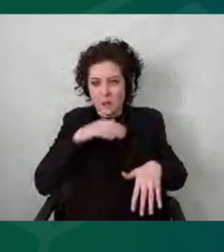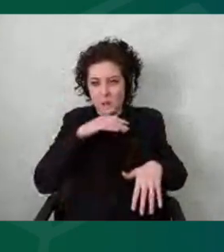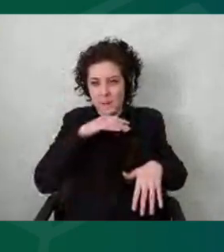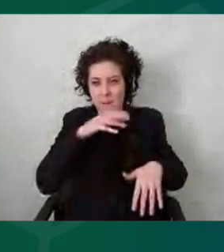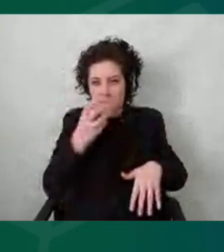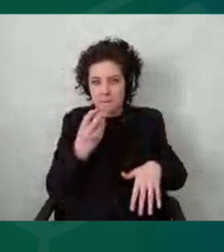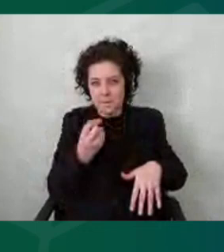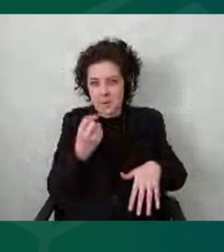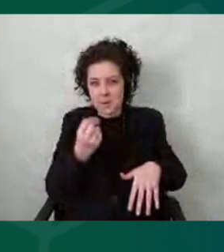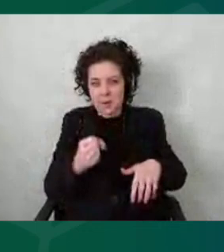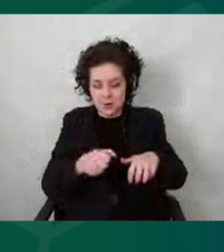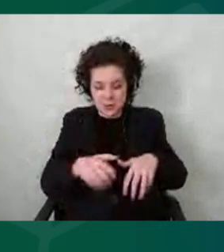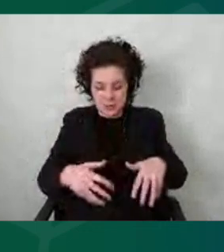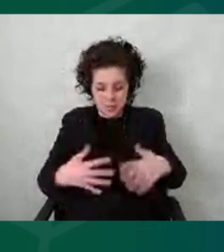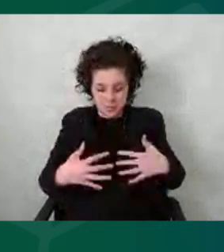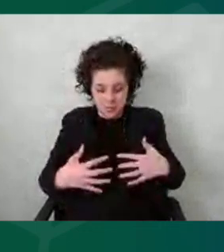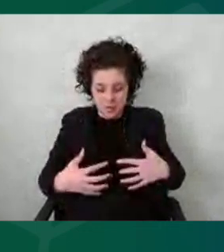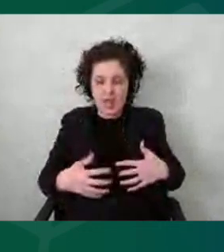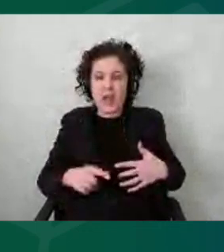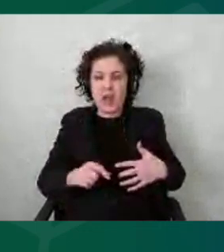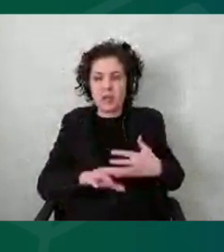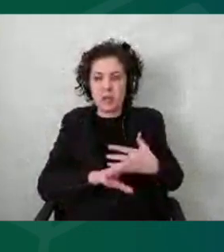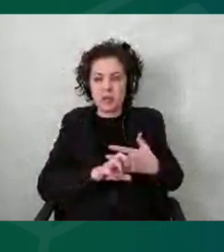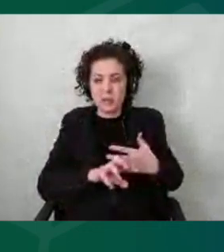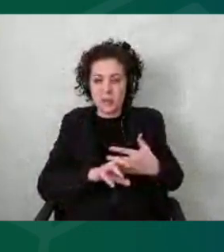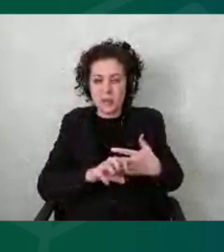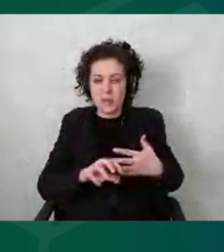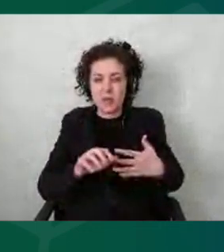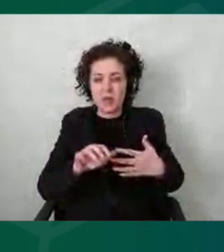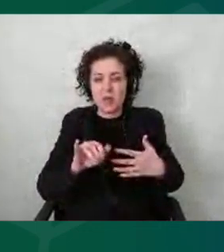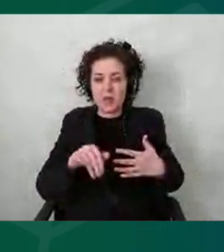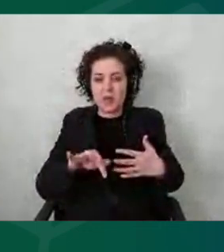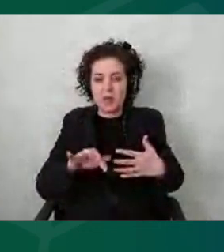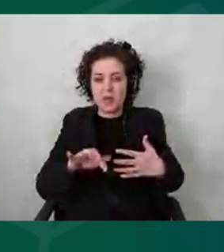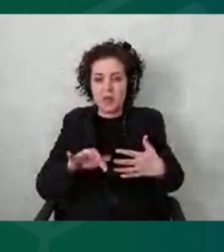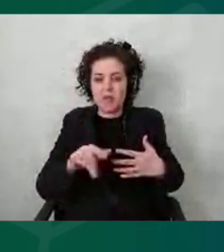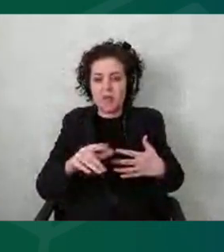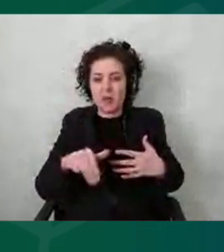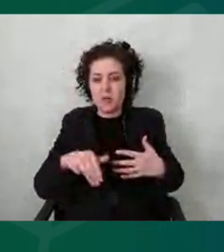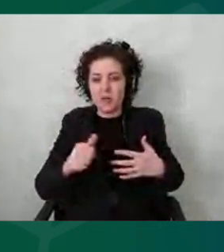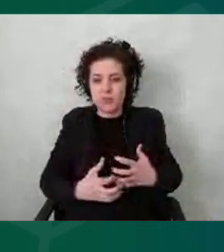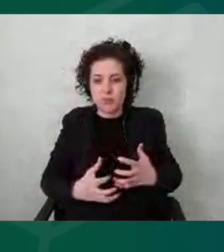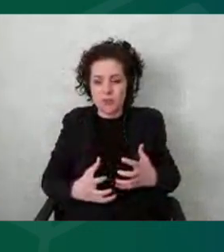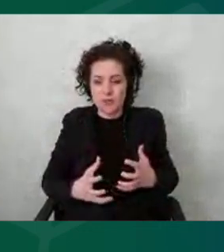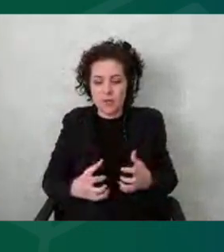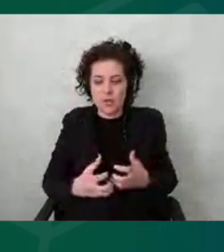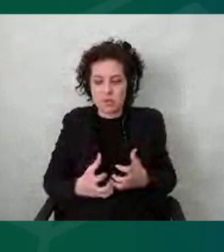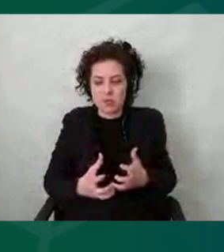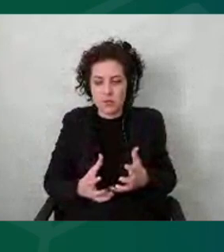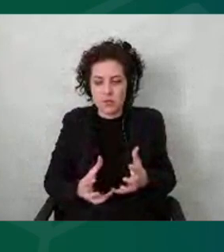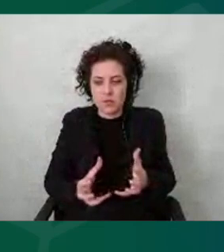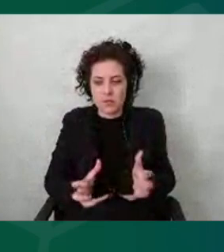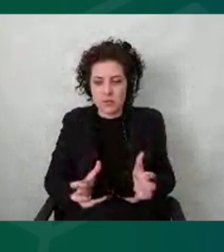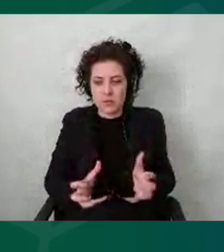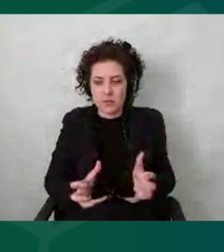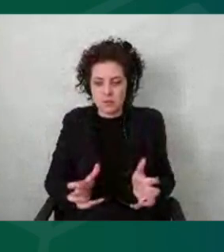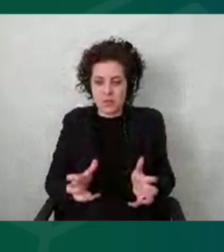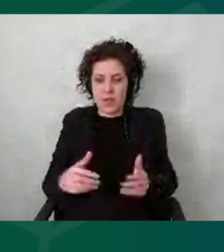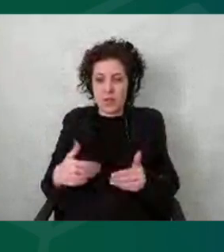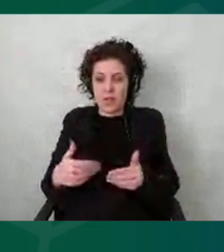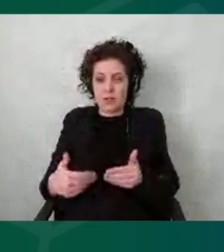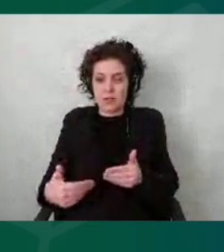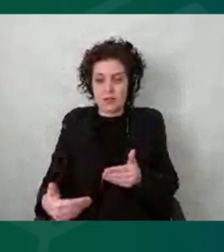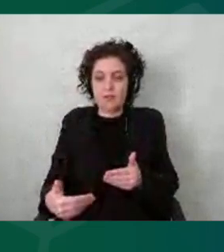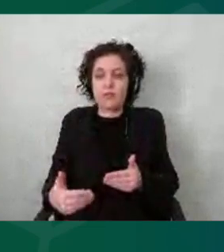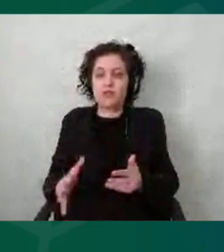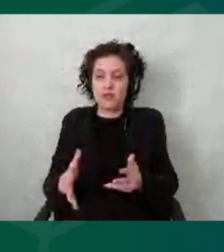que seriam infiltrados, inflamatórios, já se fazem bastante presente, e aqui, mais tardiamente, já numa fase